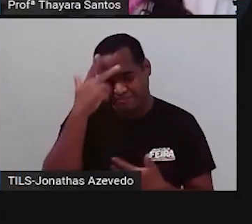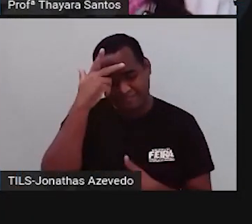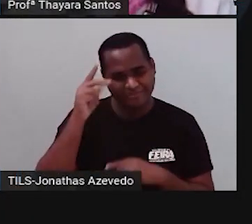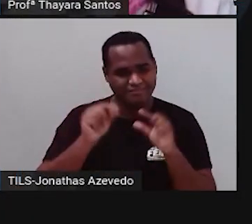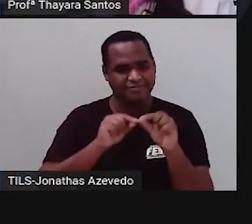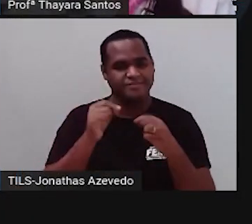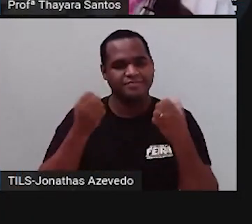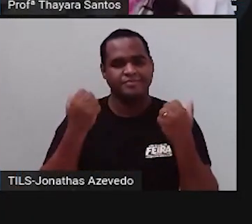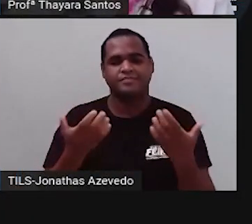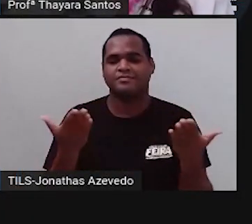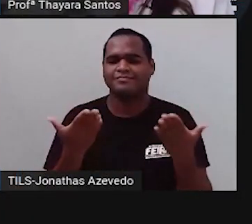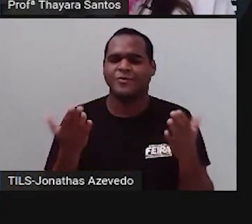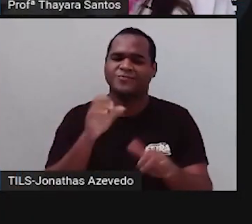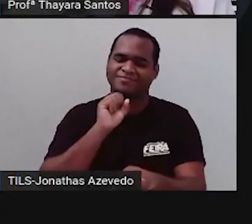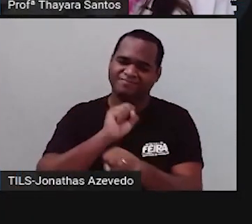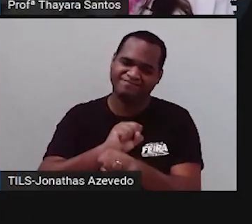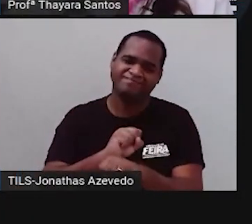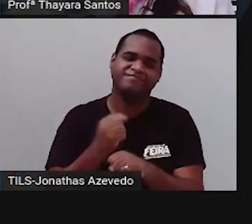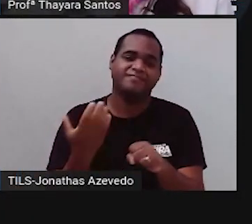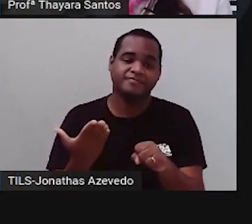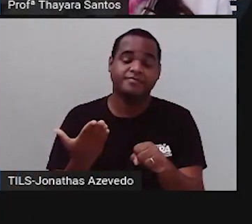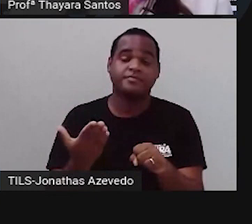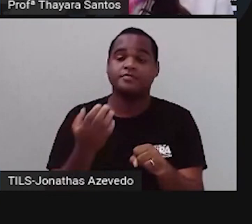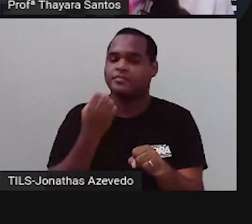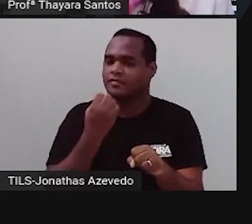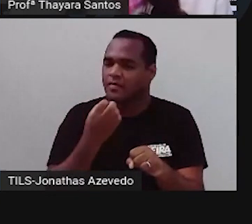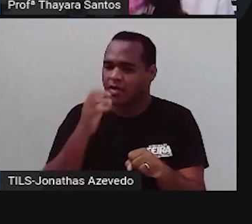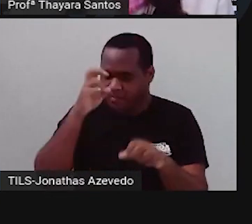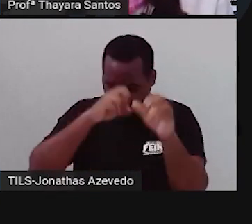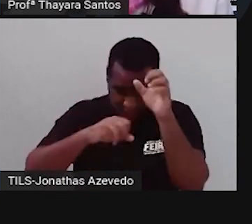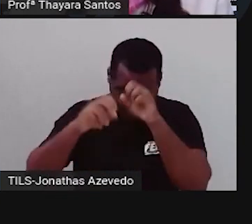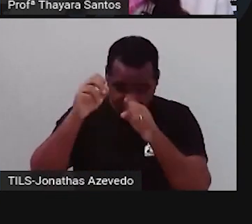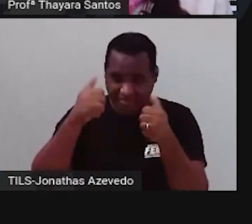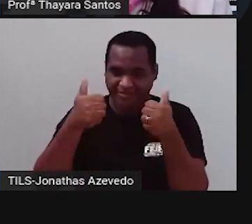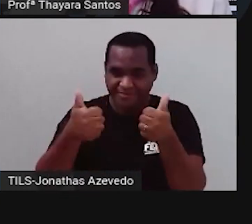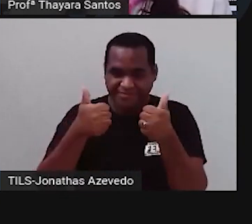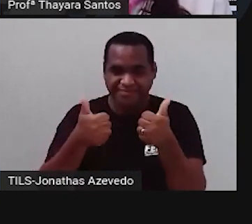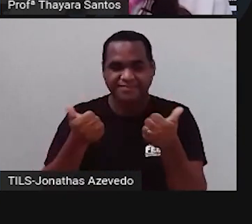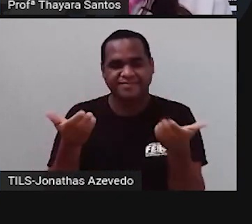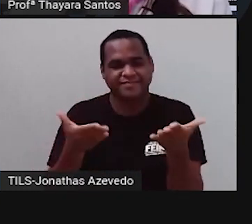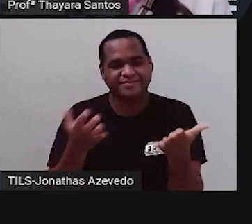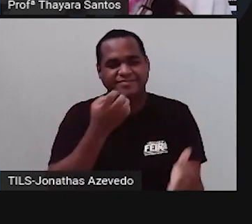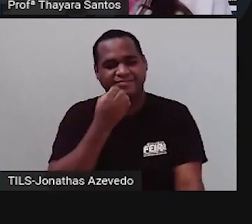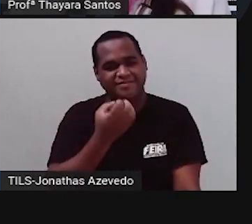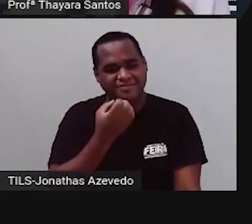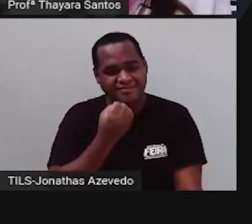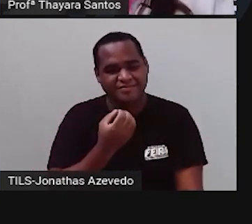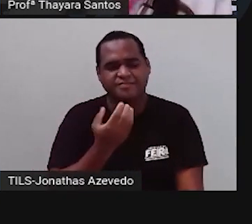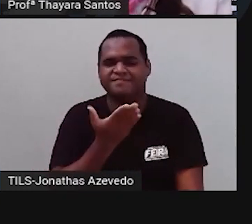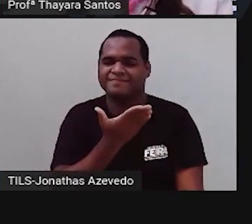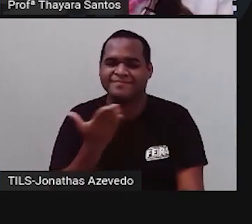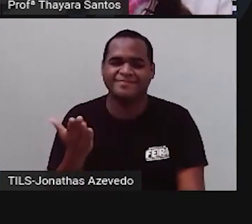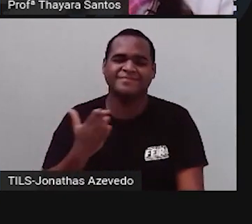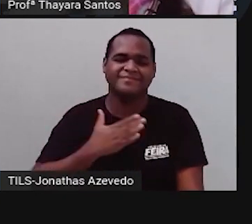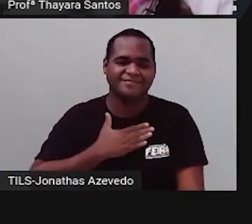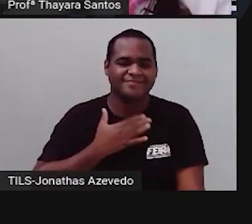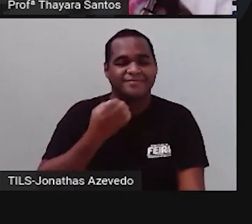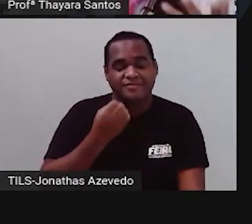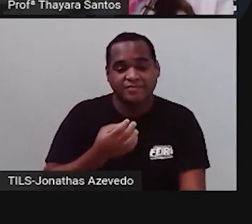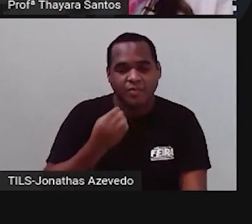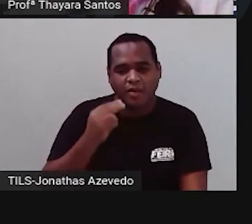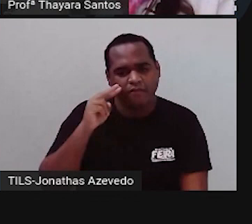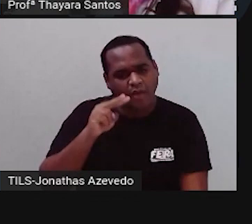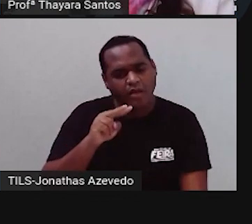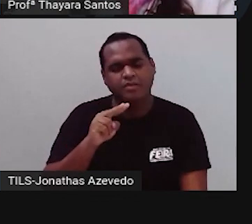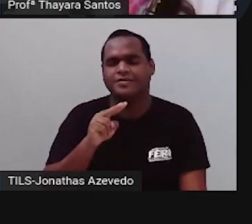por hoje nós vamos parar por aqui. Espero que vocês tenham aprendido bastante na aula de hoje, né? Que tenham achado a aula interessante, porque